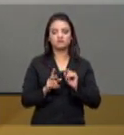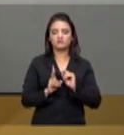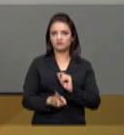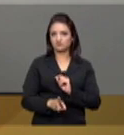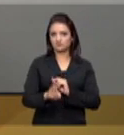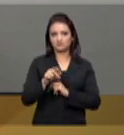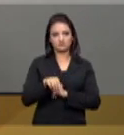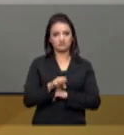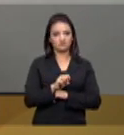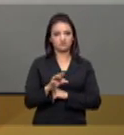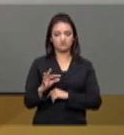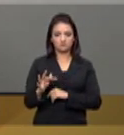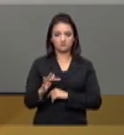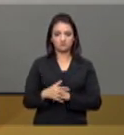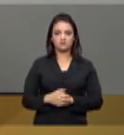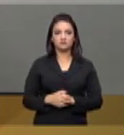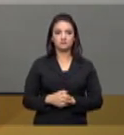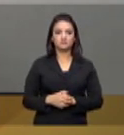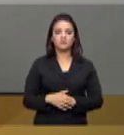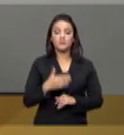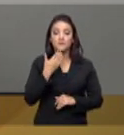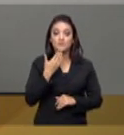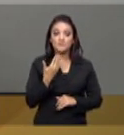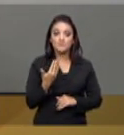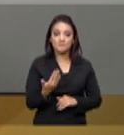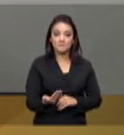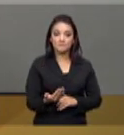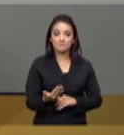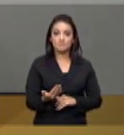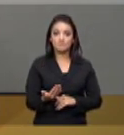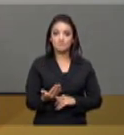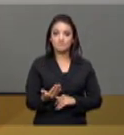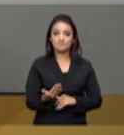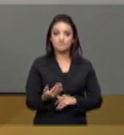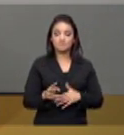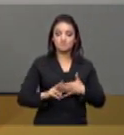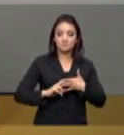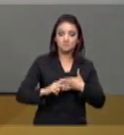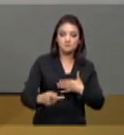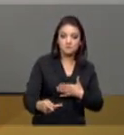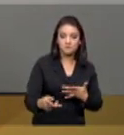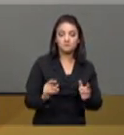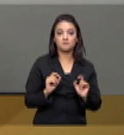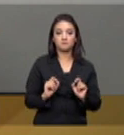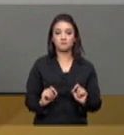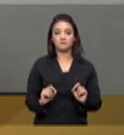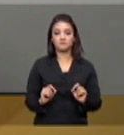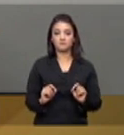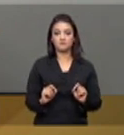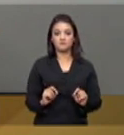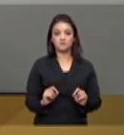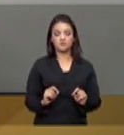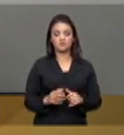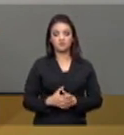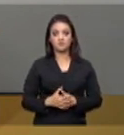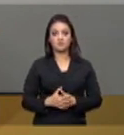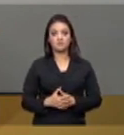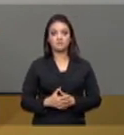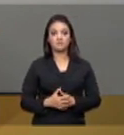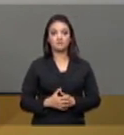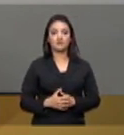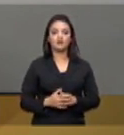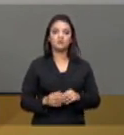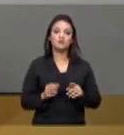tribunal. O pedido de modulação dos efeitos funda-se na alegada ocorrência de nociva, aspas,